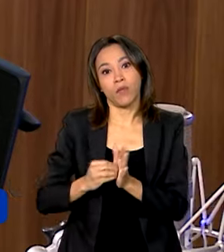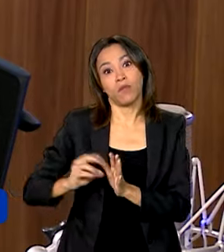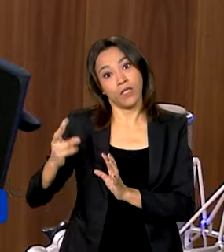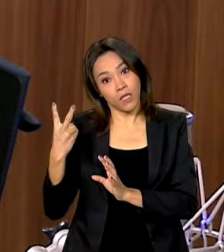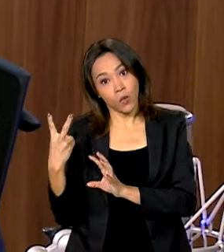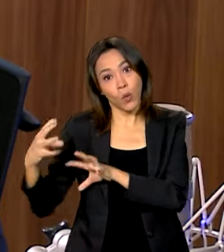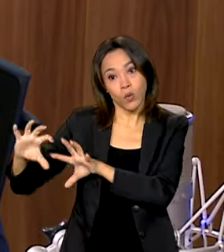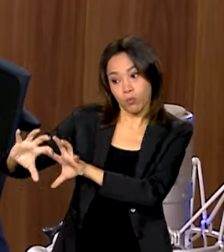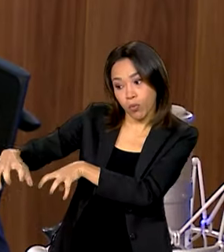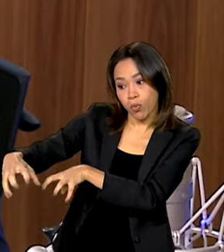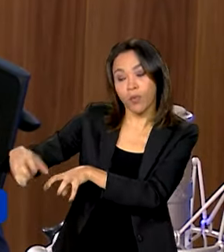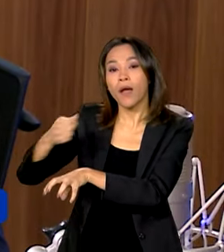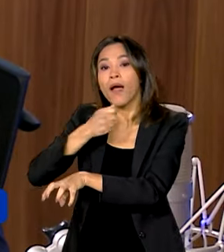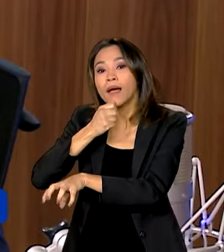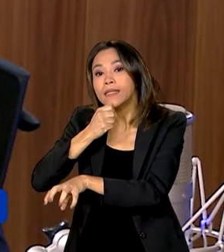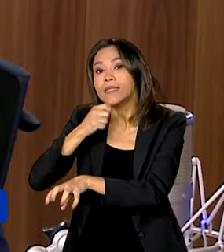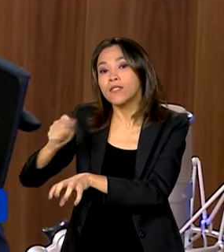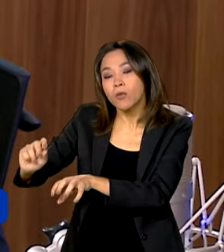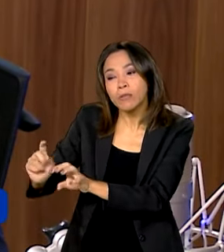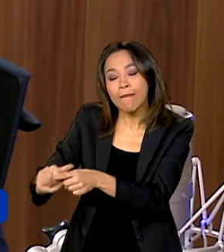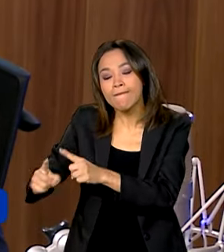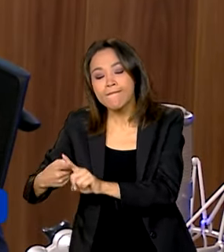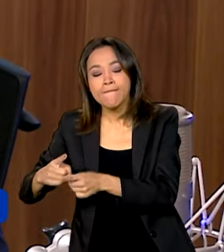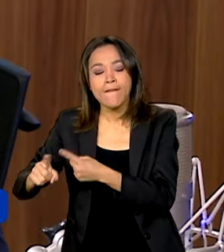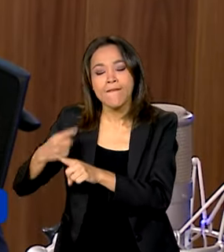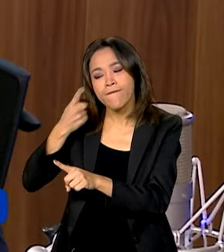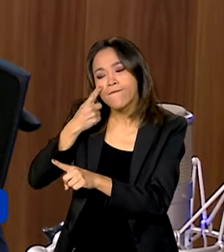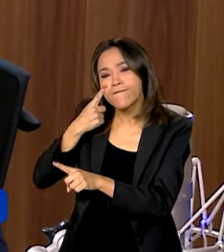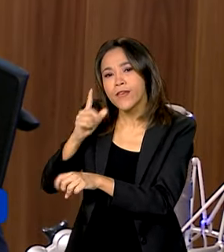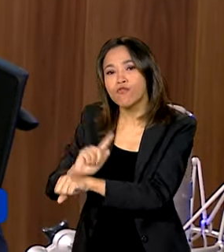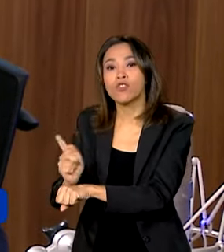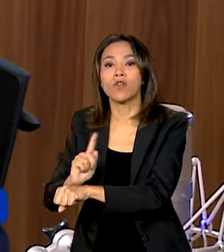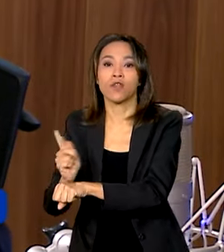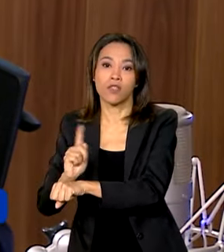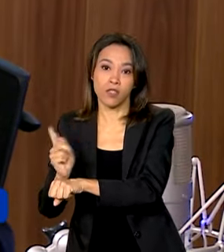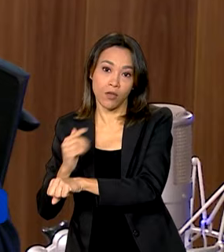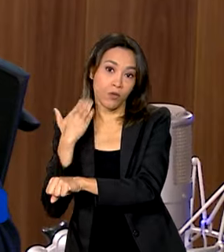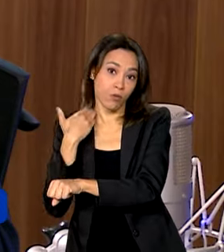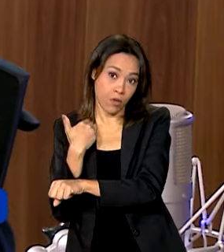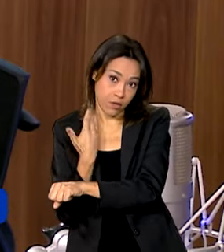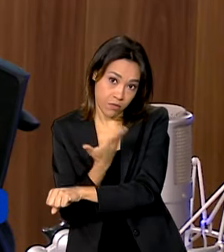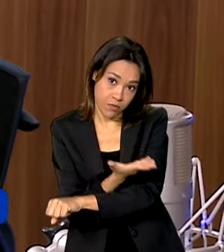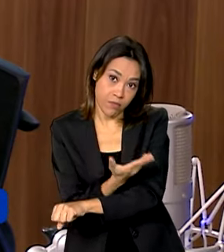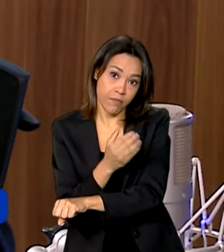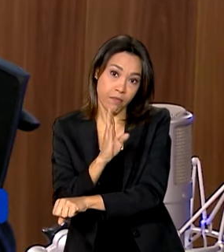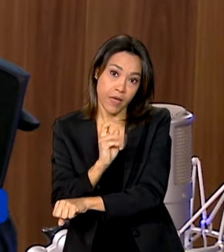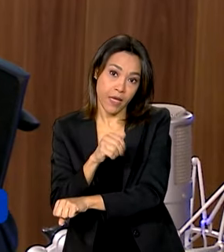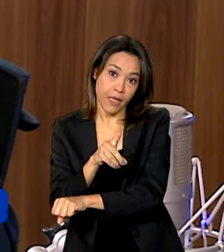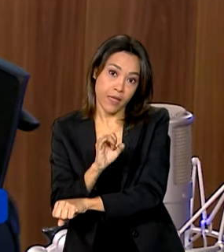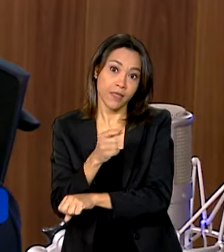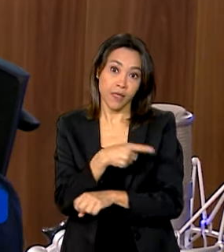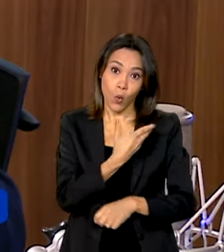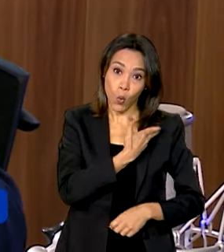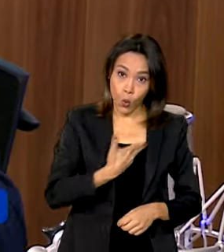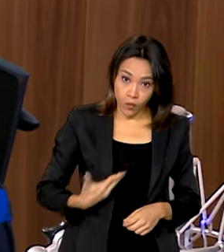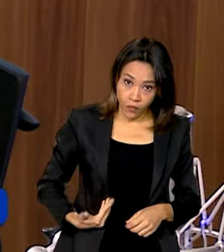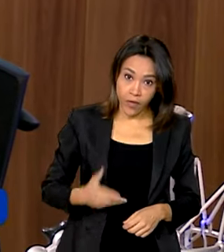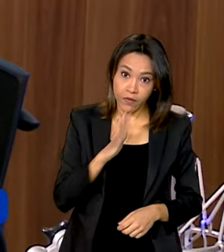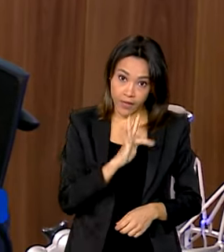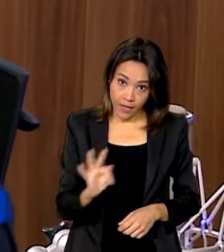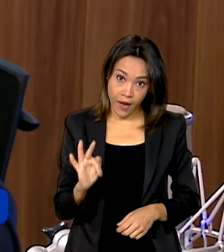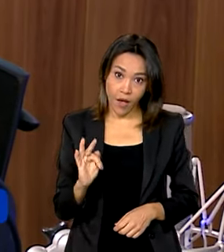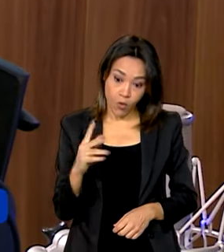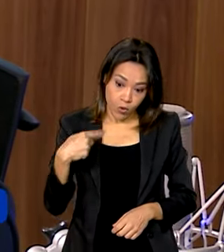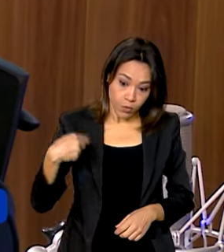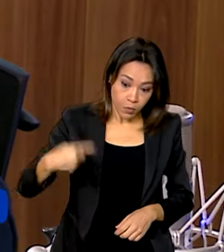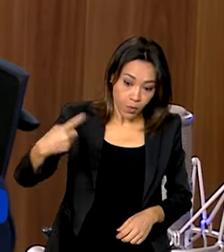modelagem que que a gente tá fazendo eh de gestão do BNDS então o governo federal está sinalizando pros próximos anos